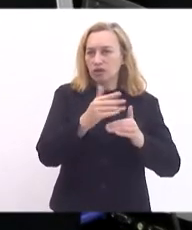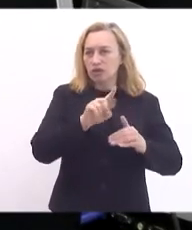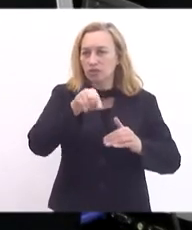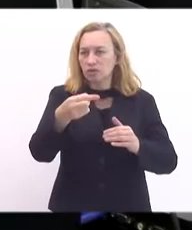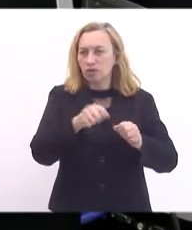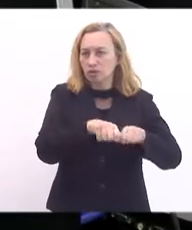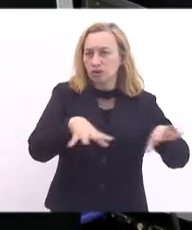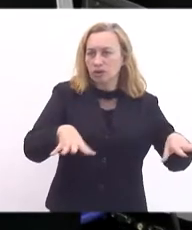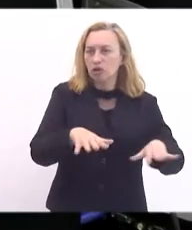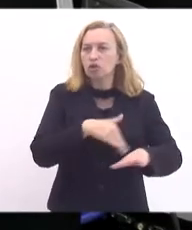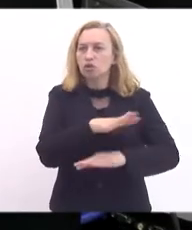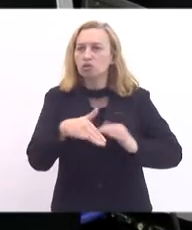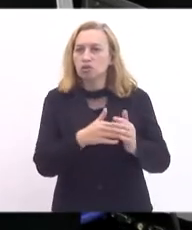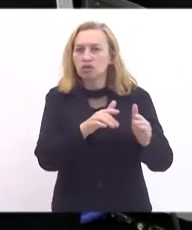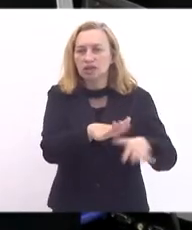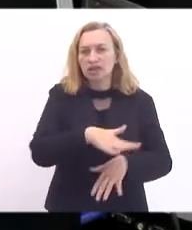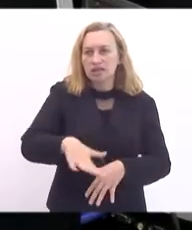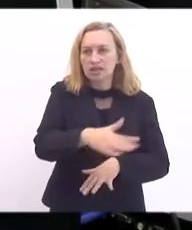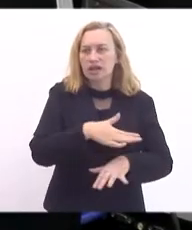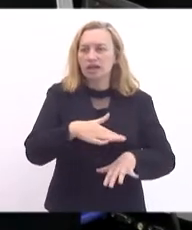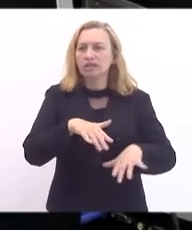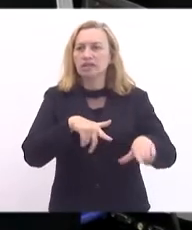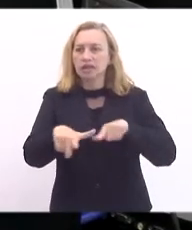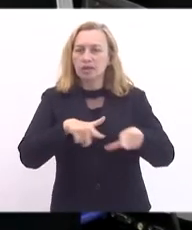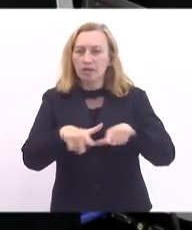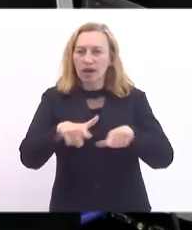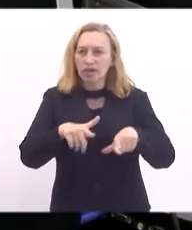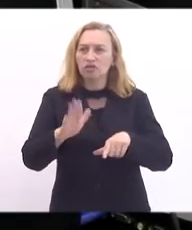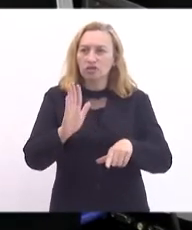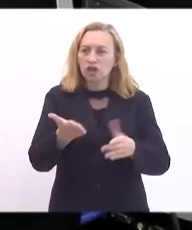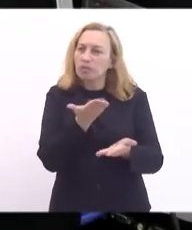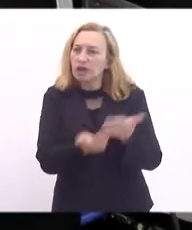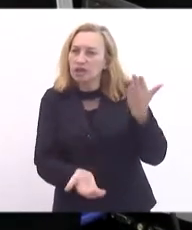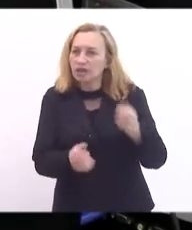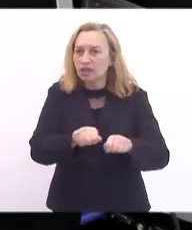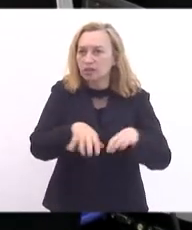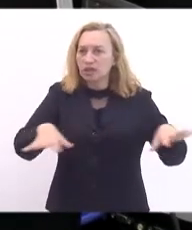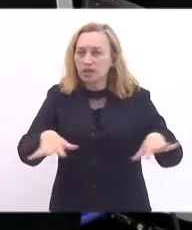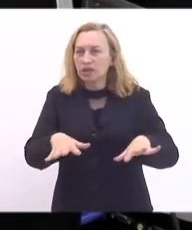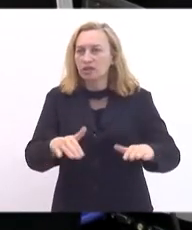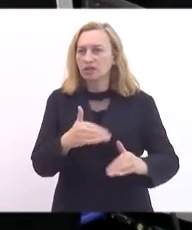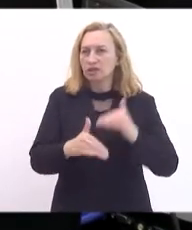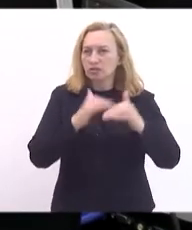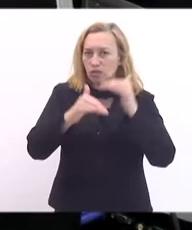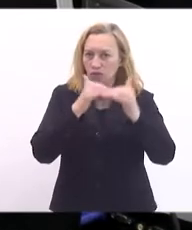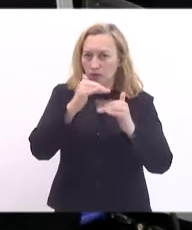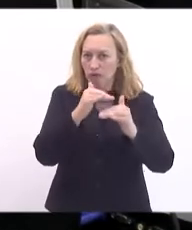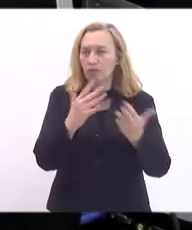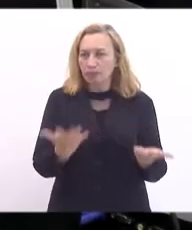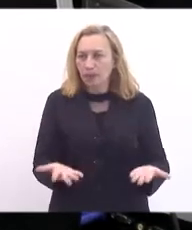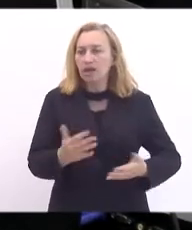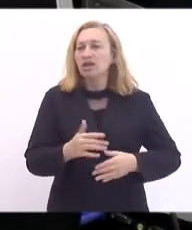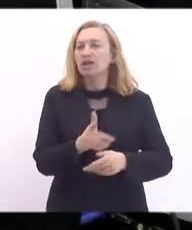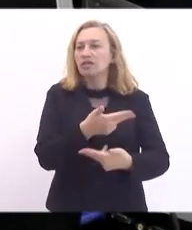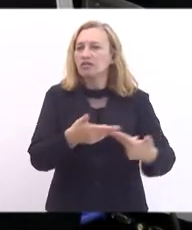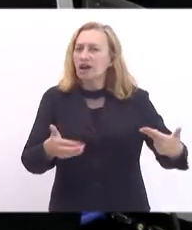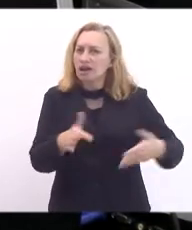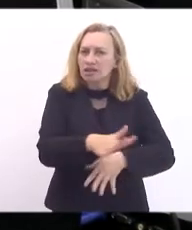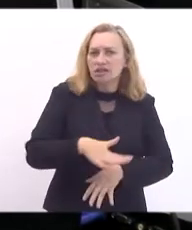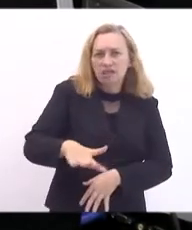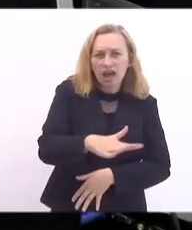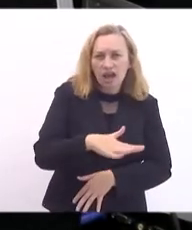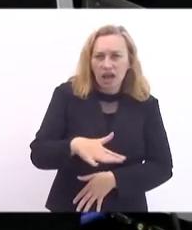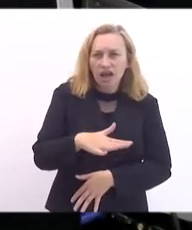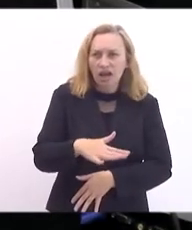todos os postos de trabalho que foram Perdidos na pandemia e isso vai aumentar o consumo a gente tem uma série de áreas